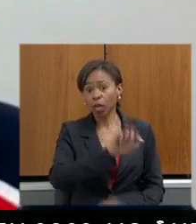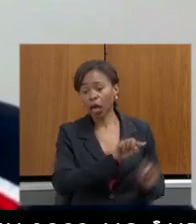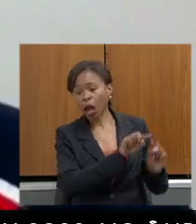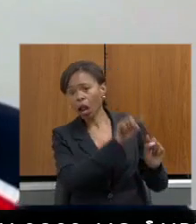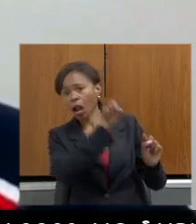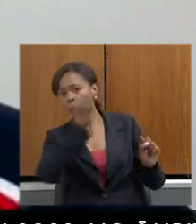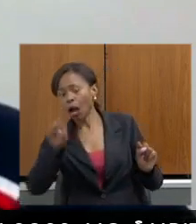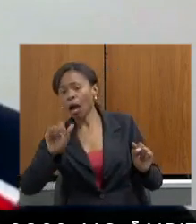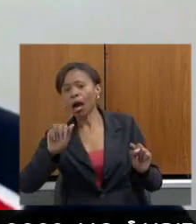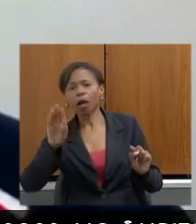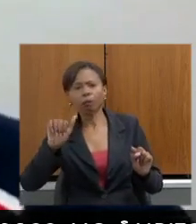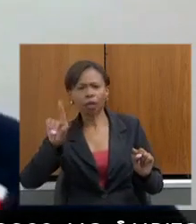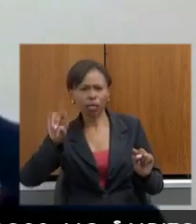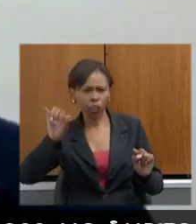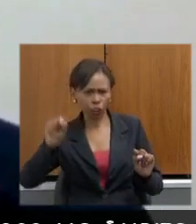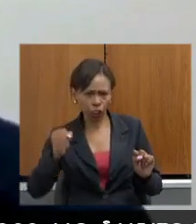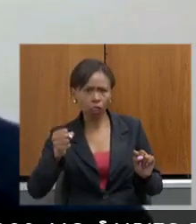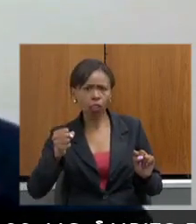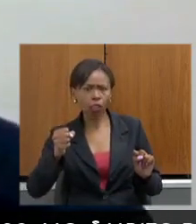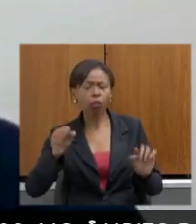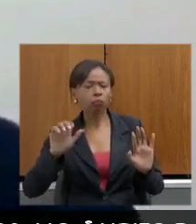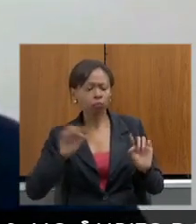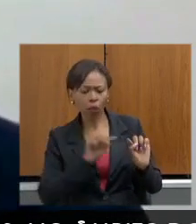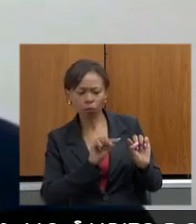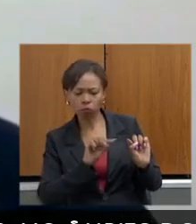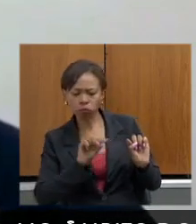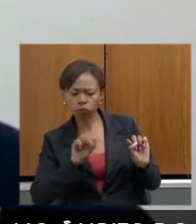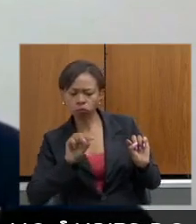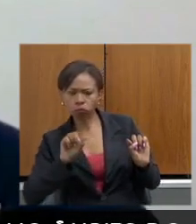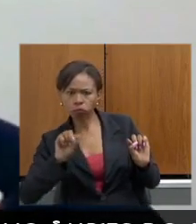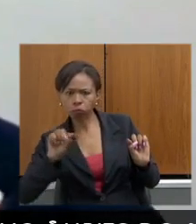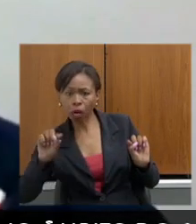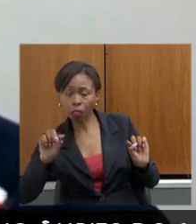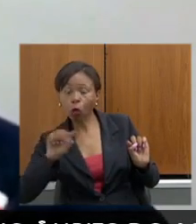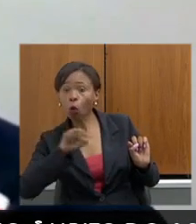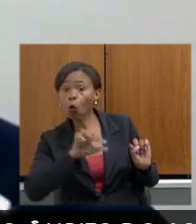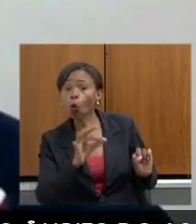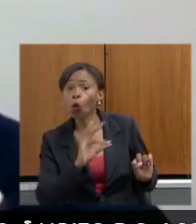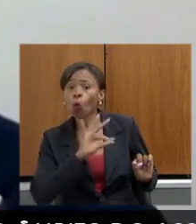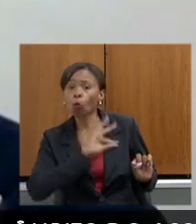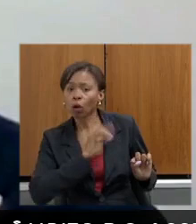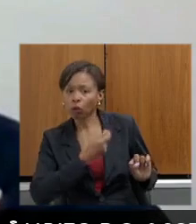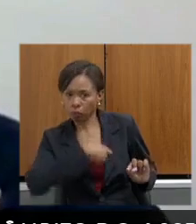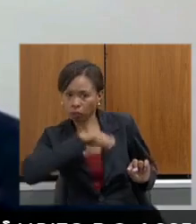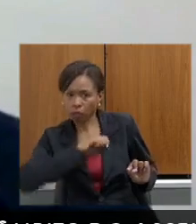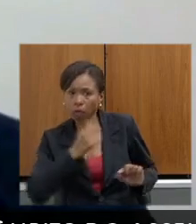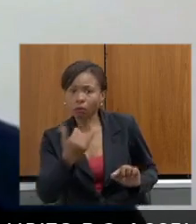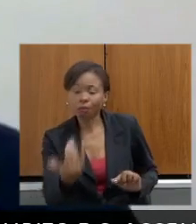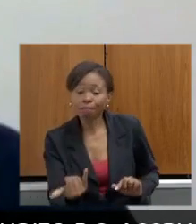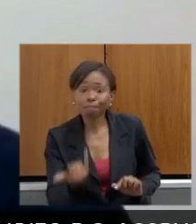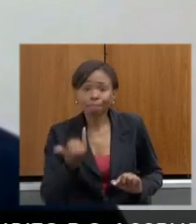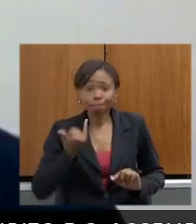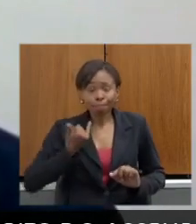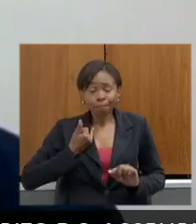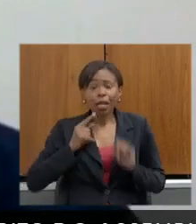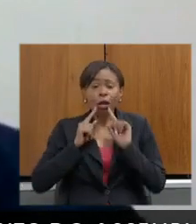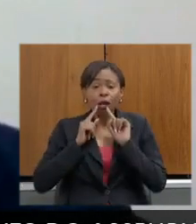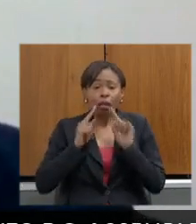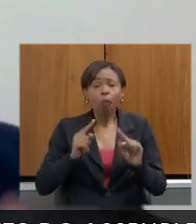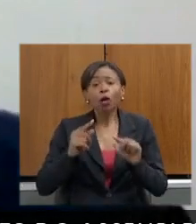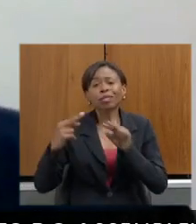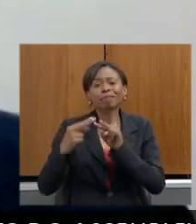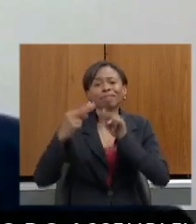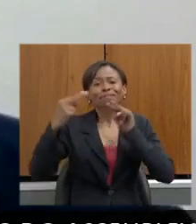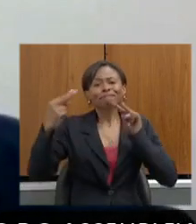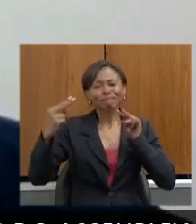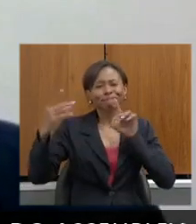pode educado Sargento e nós conversamos sobre o plantão digital e ele reclamou ele reclamou porque ao